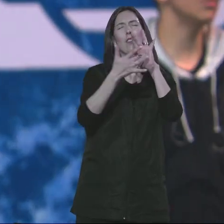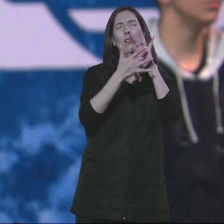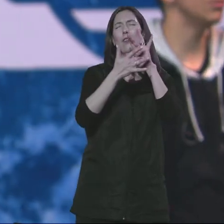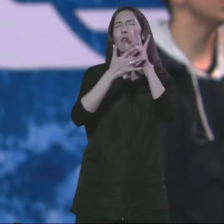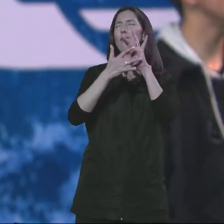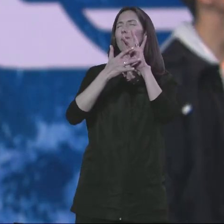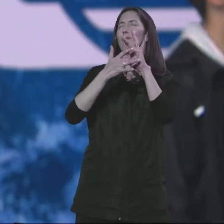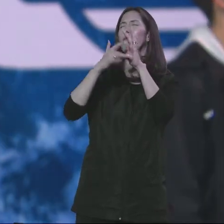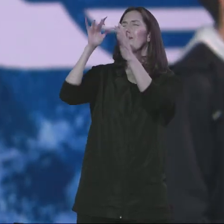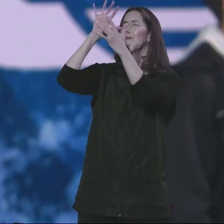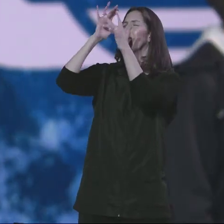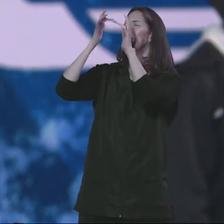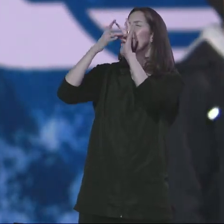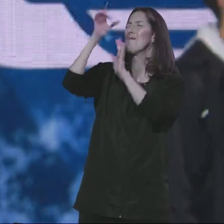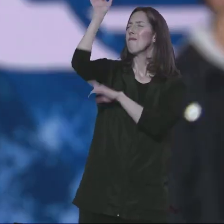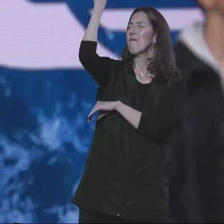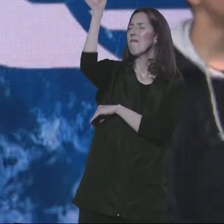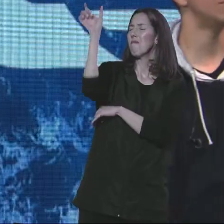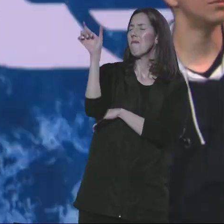é.